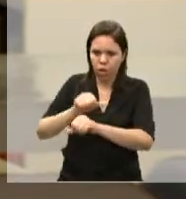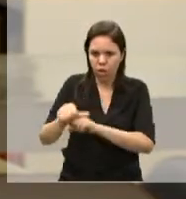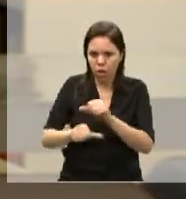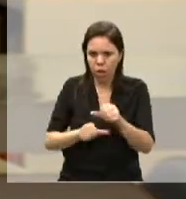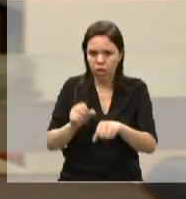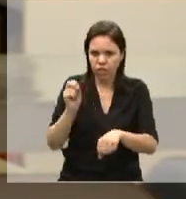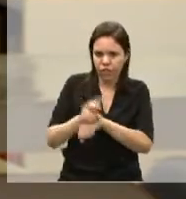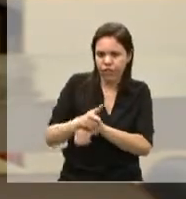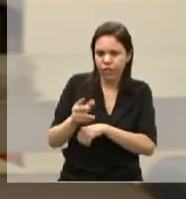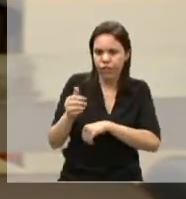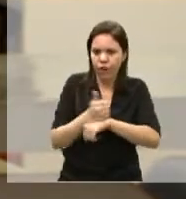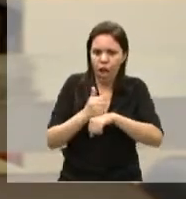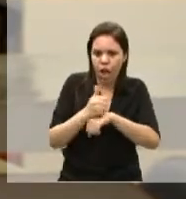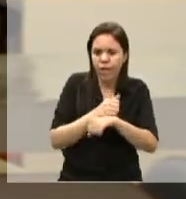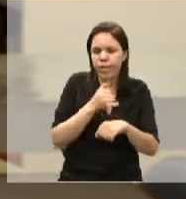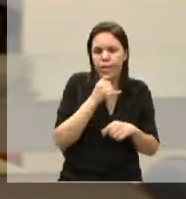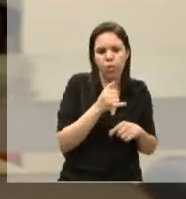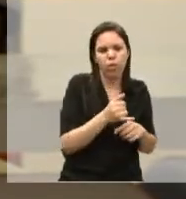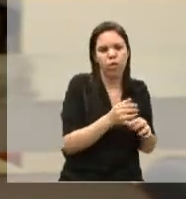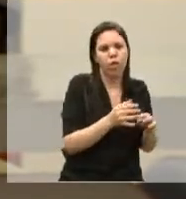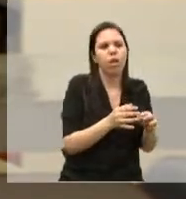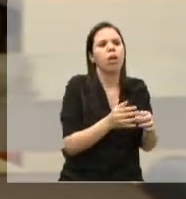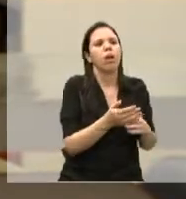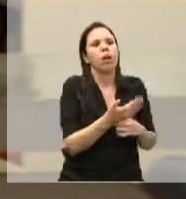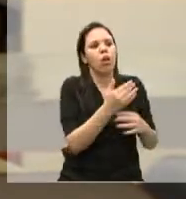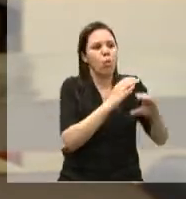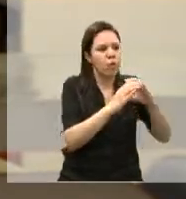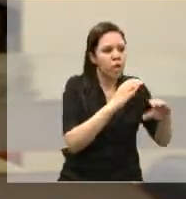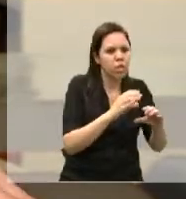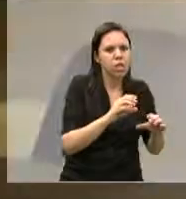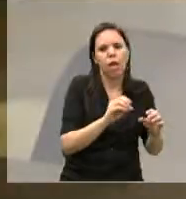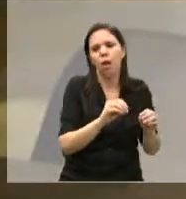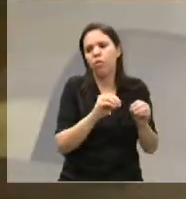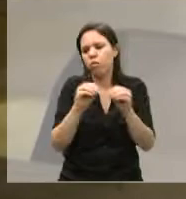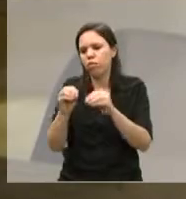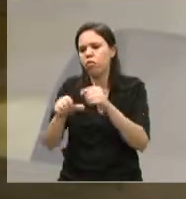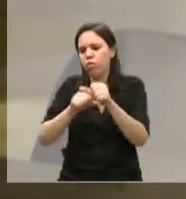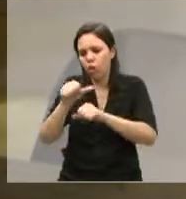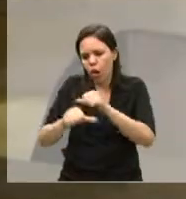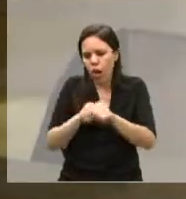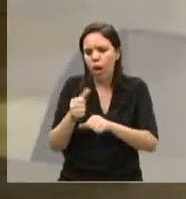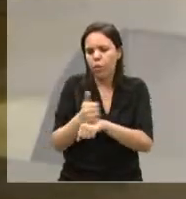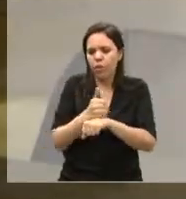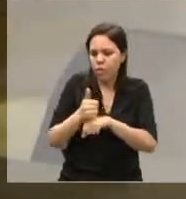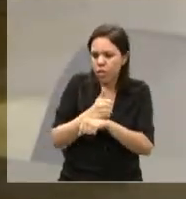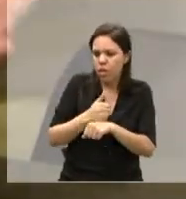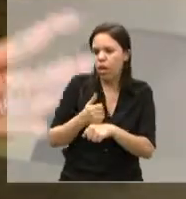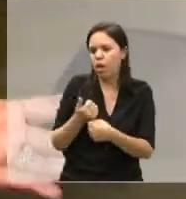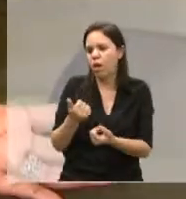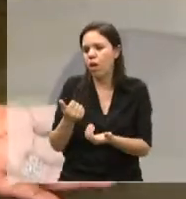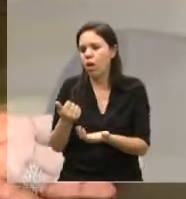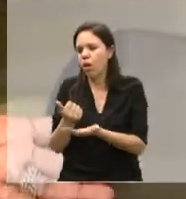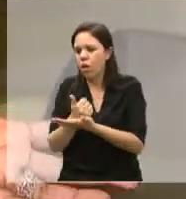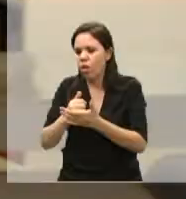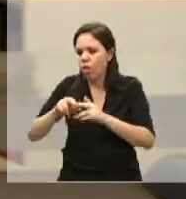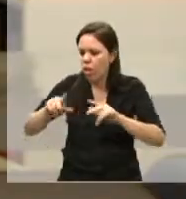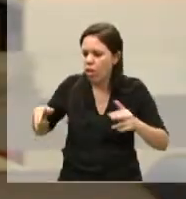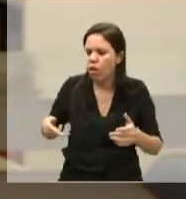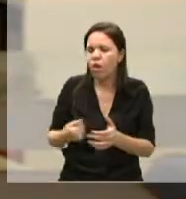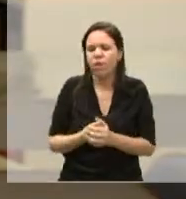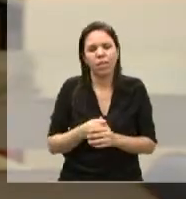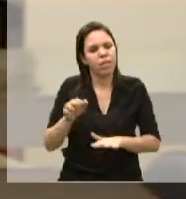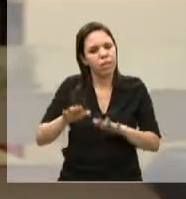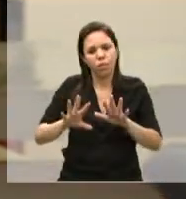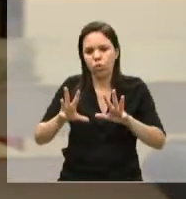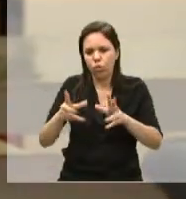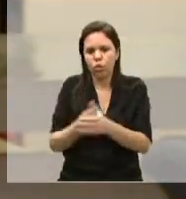telecomunicações para uma área farmacêutica, você pode sair para o varejo, você pode sair para várias áreas. Mas aí você já tem que ter aquele olhar mais amplo, né? E a escola